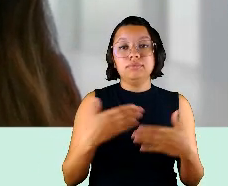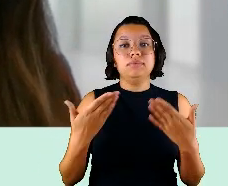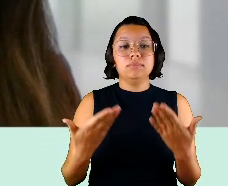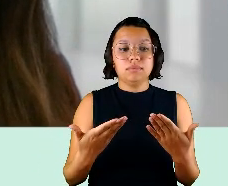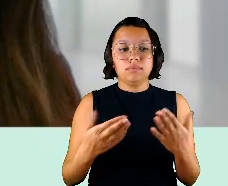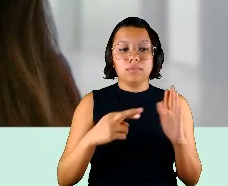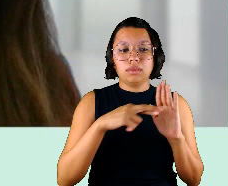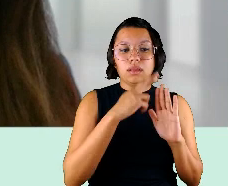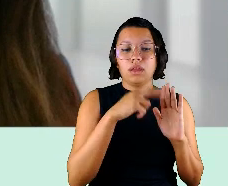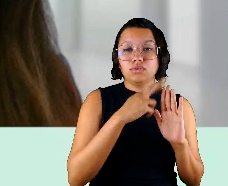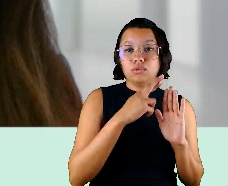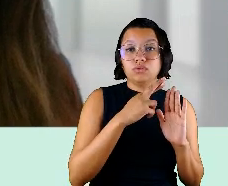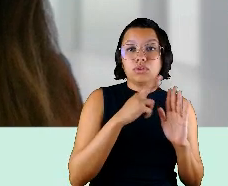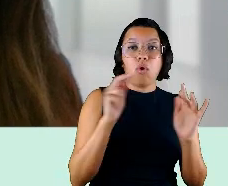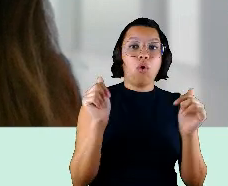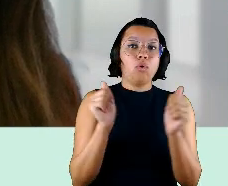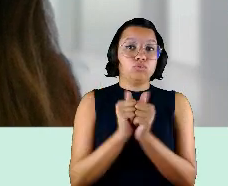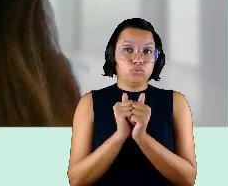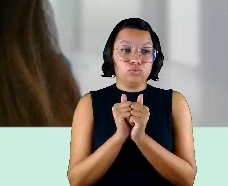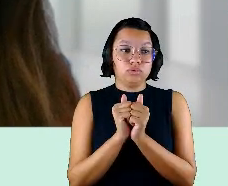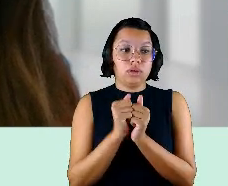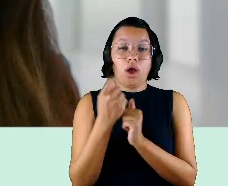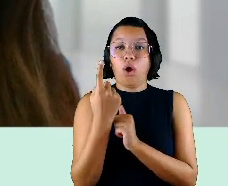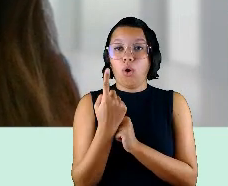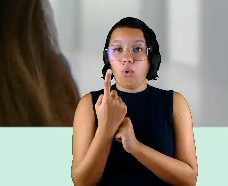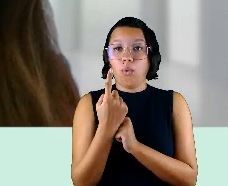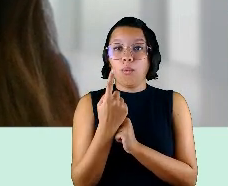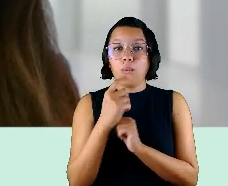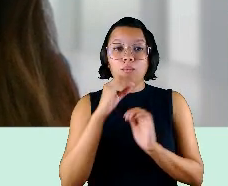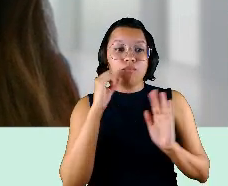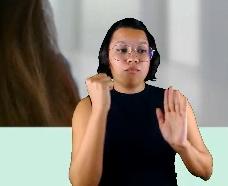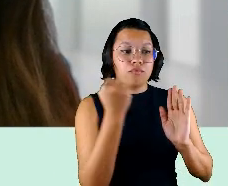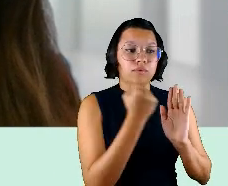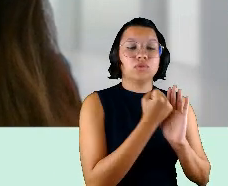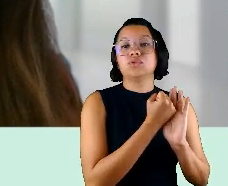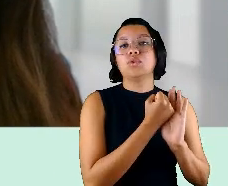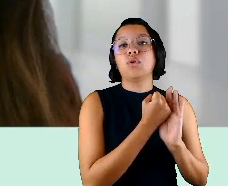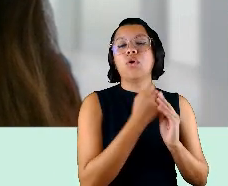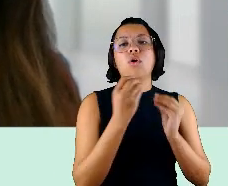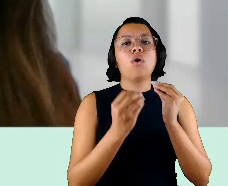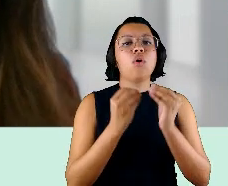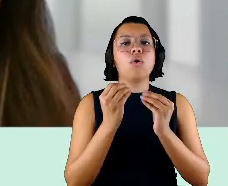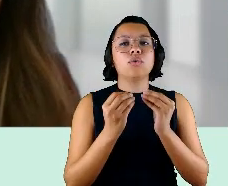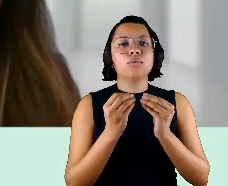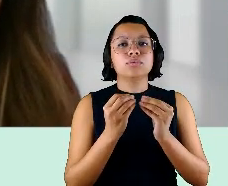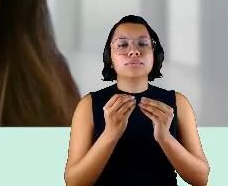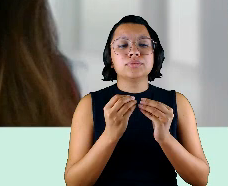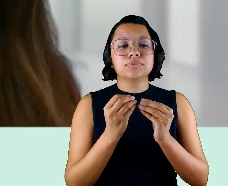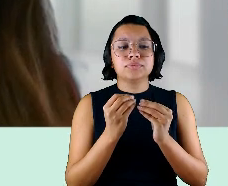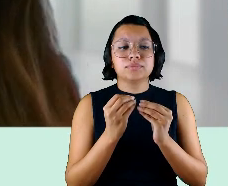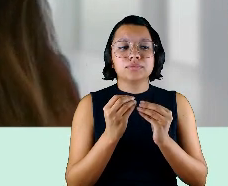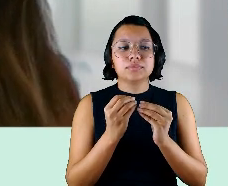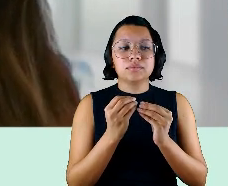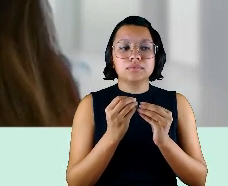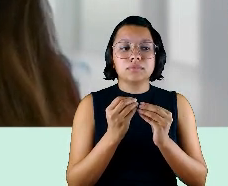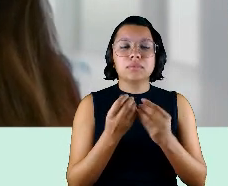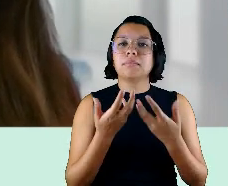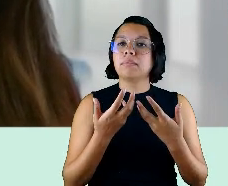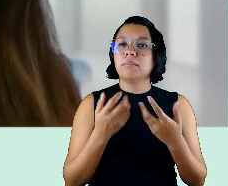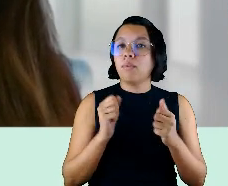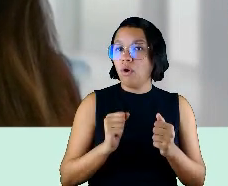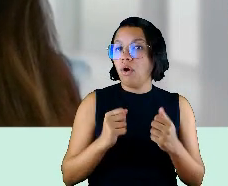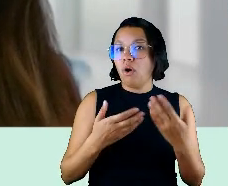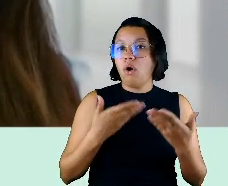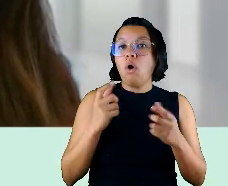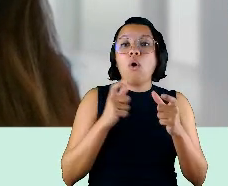a resolução conjunta 1 fixou as hipóteses em que é cabível,